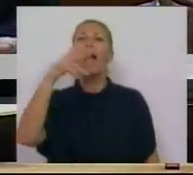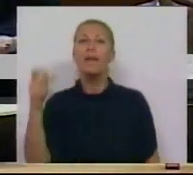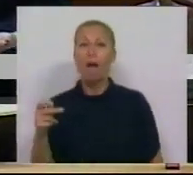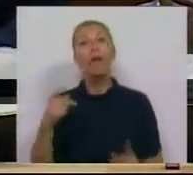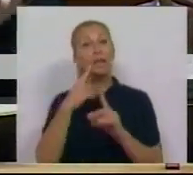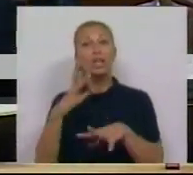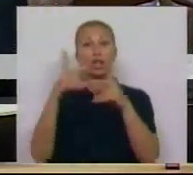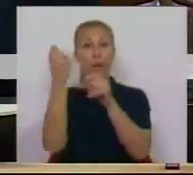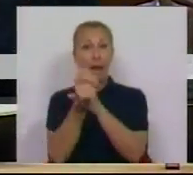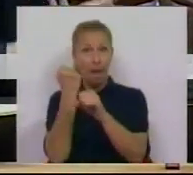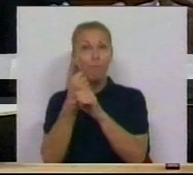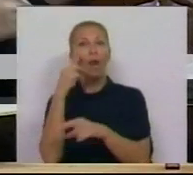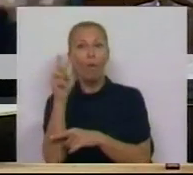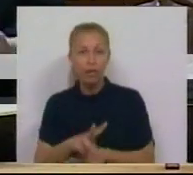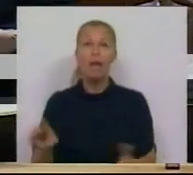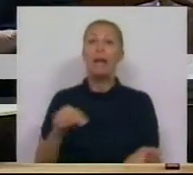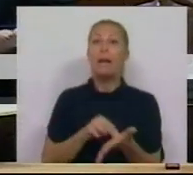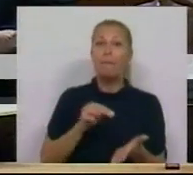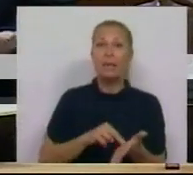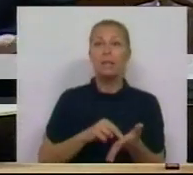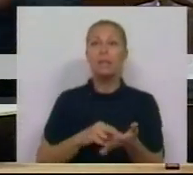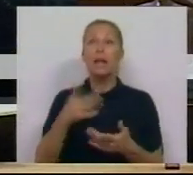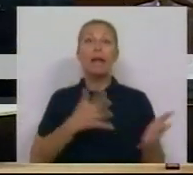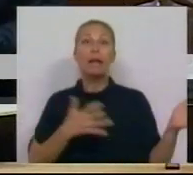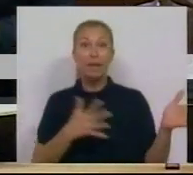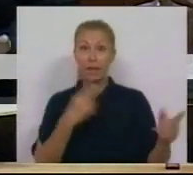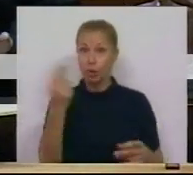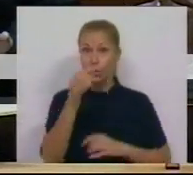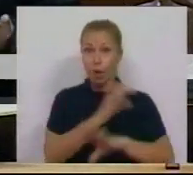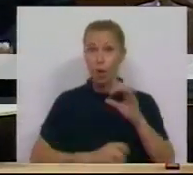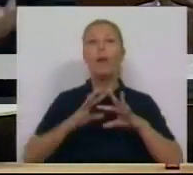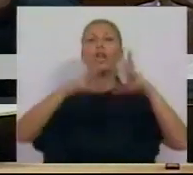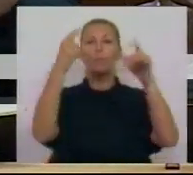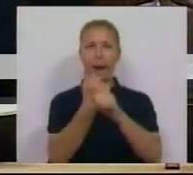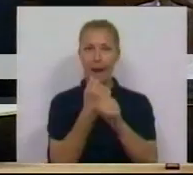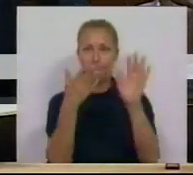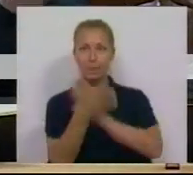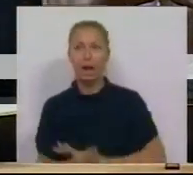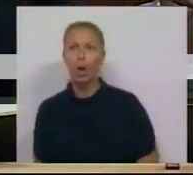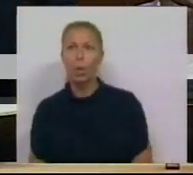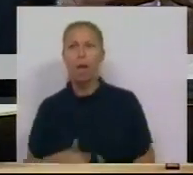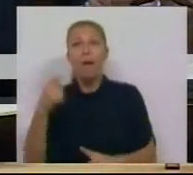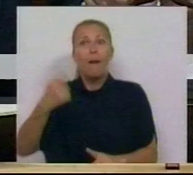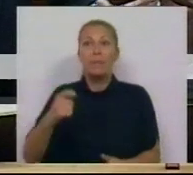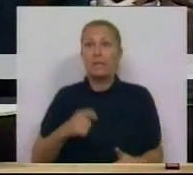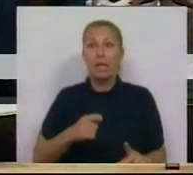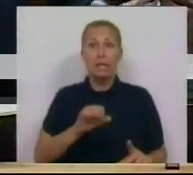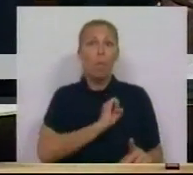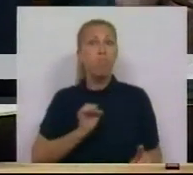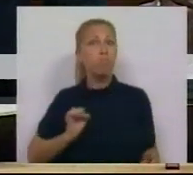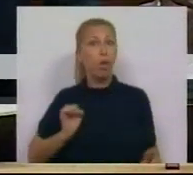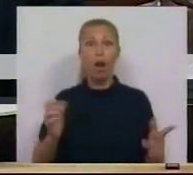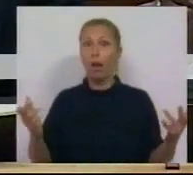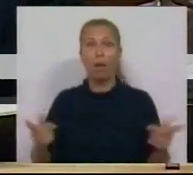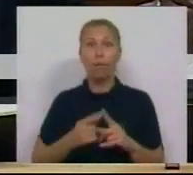crescimento e emprego. Fui ver da presidência irlandesa da Comissão da União Europeia, crescimento e emprego. Fui ver da presidência da Polónia da União